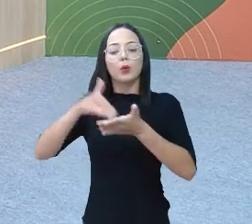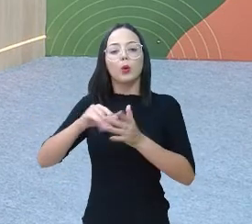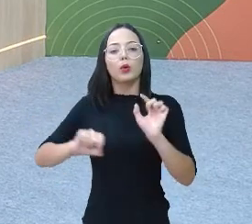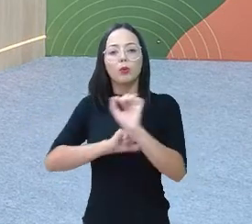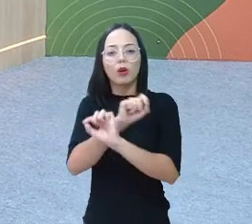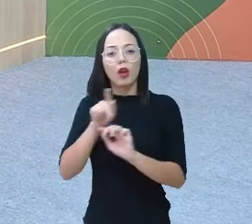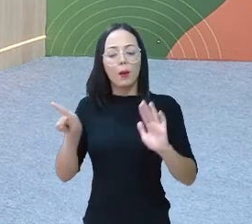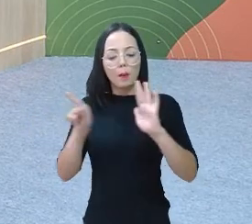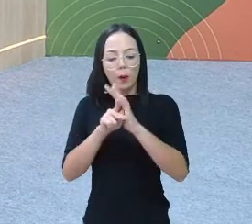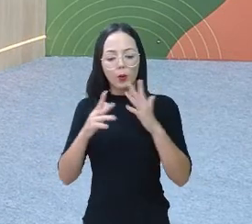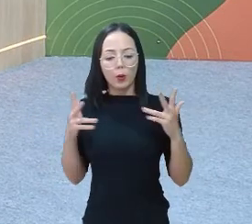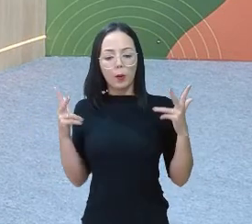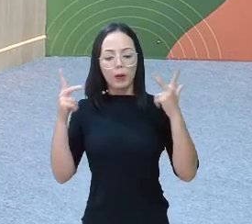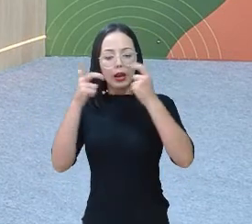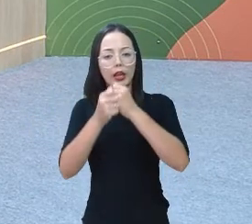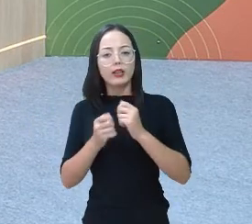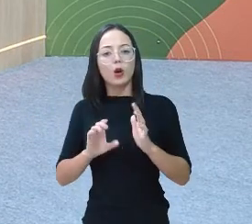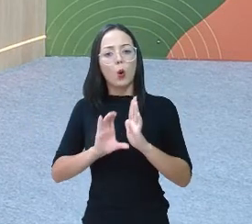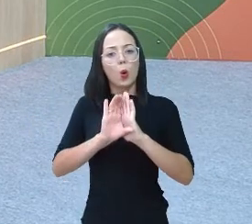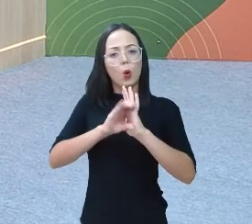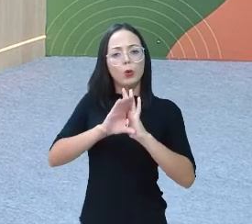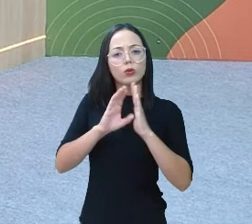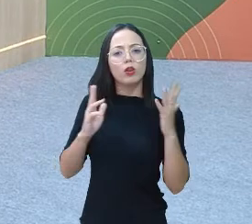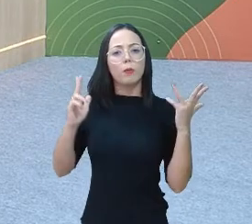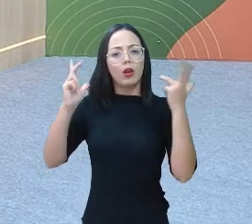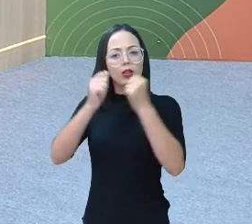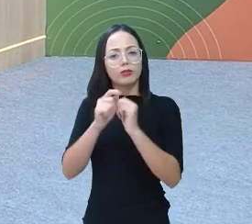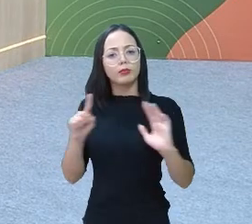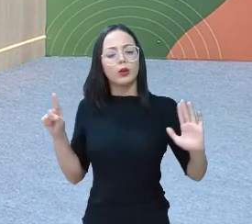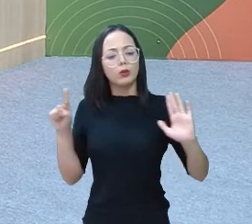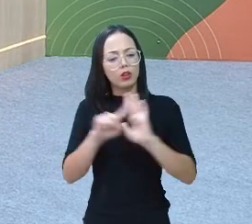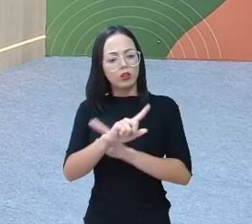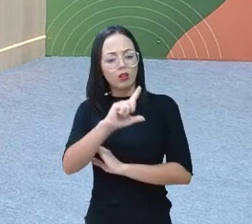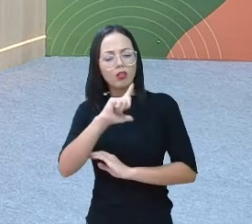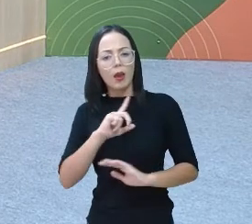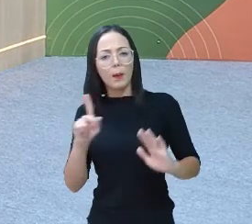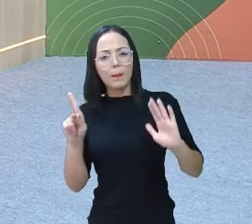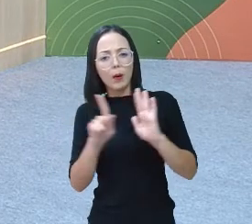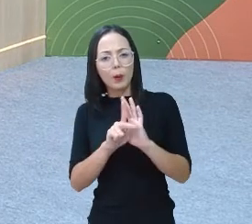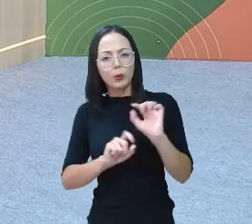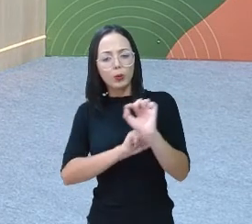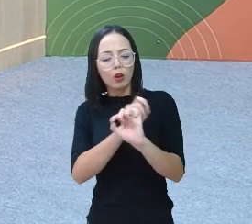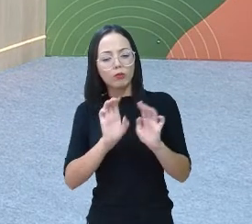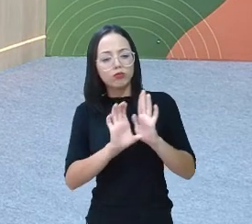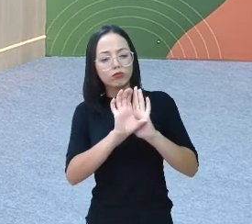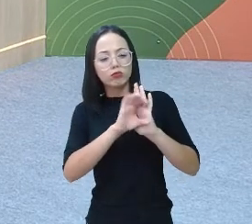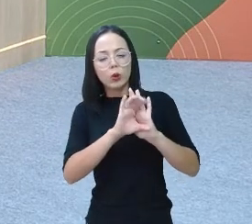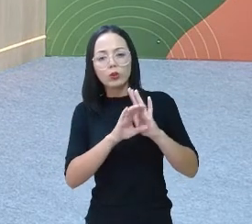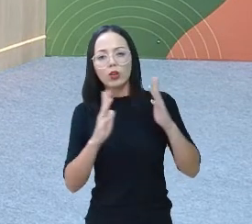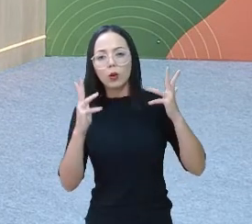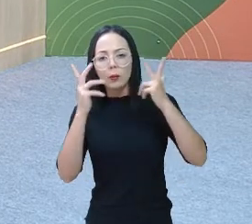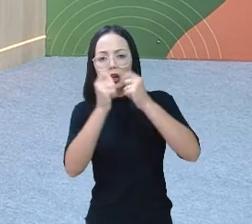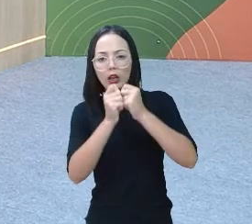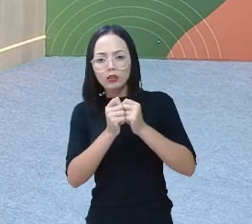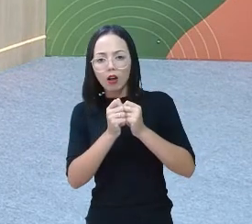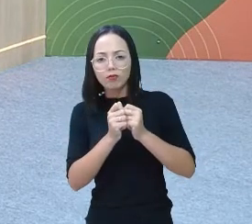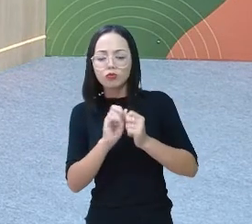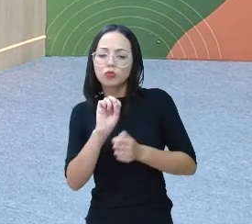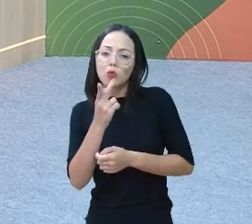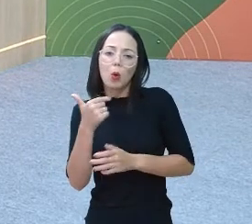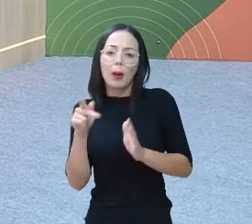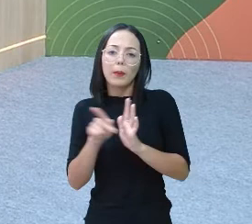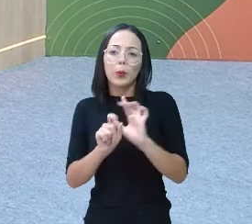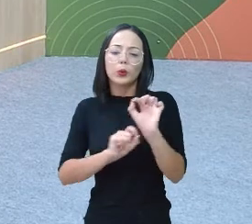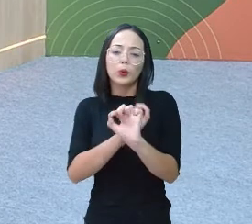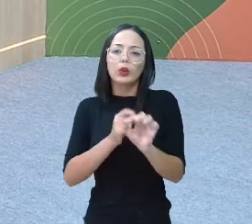a artificialidade do conceito de beleza, né? Será que existe uma medida universal, uma medida do belo, ou será que é muito